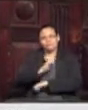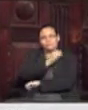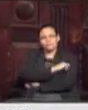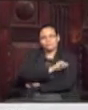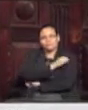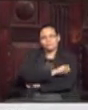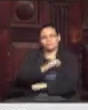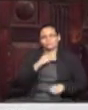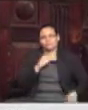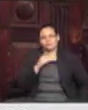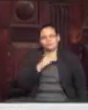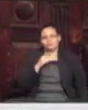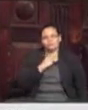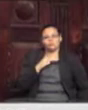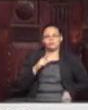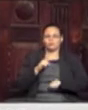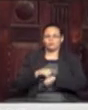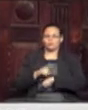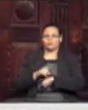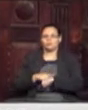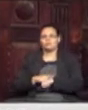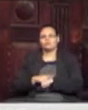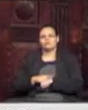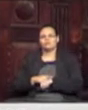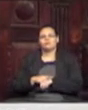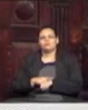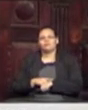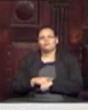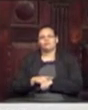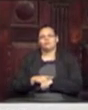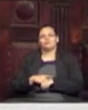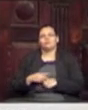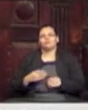Janeiro esteja, nesse momento,